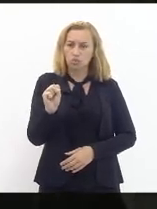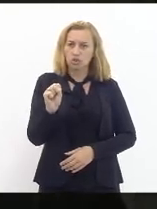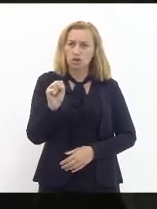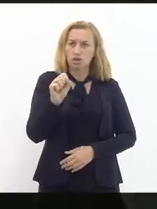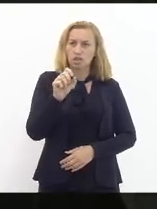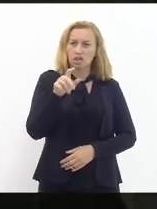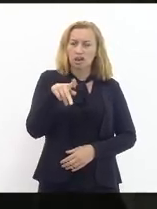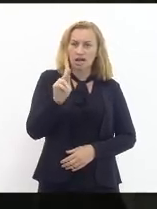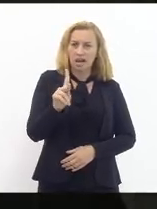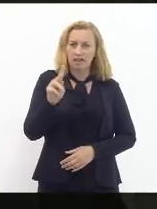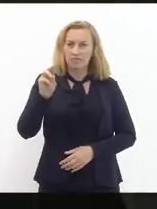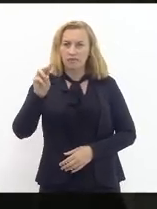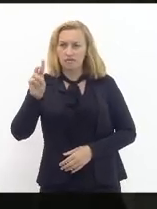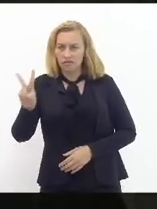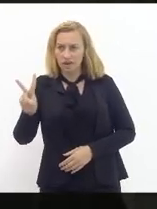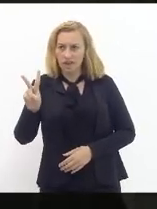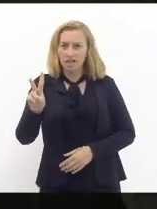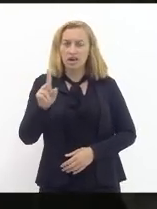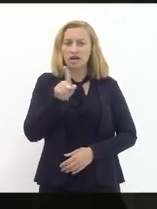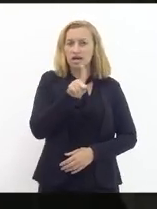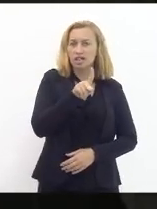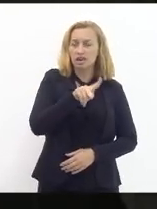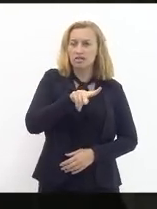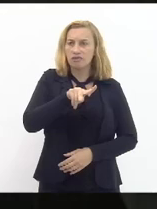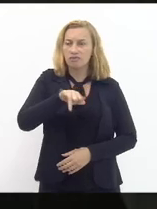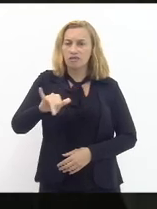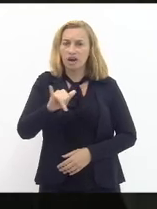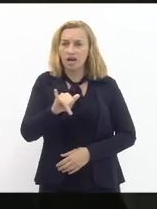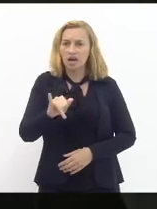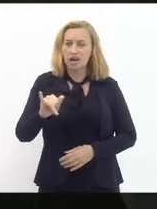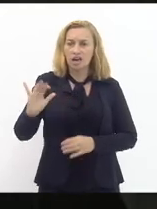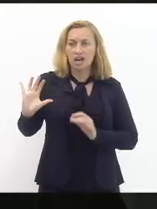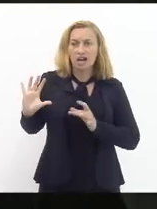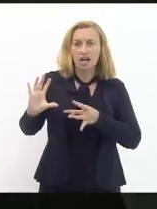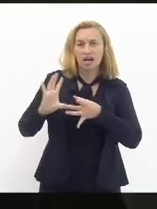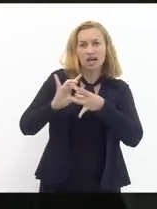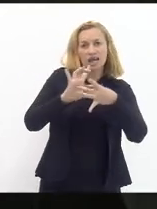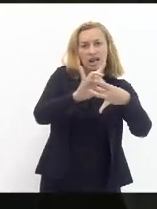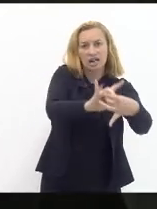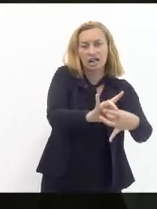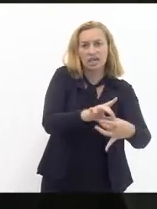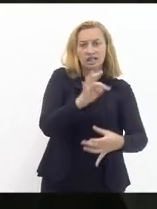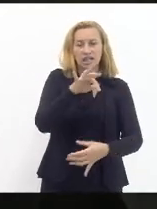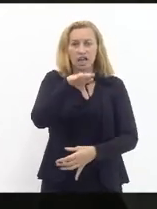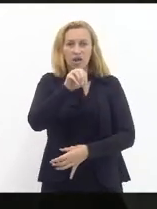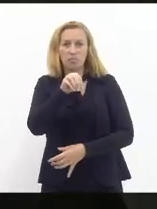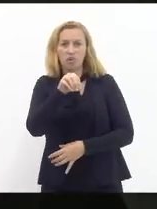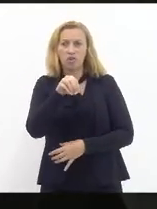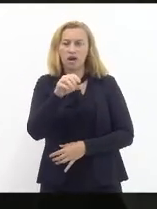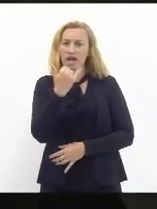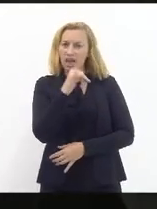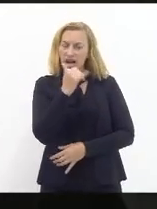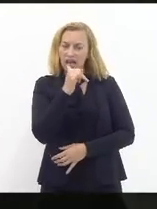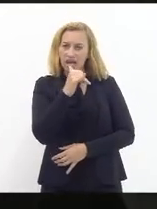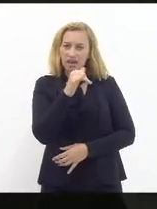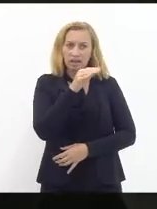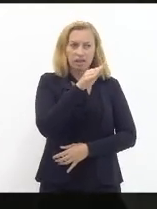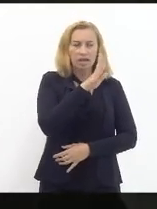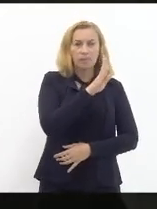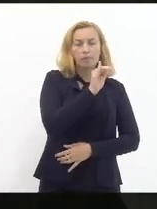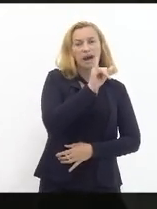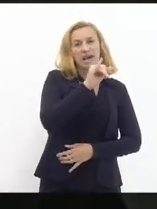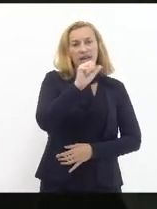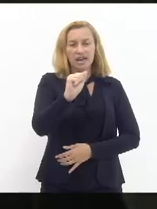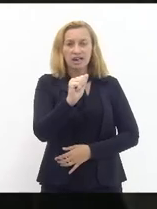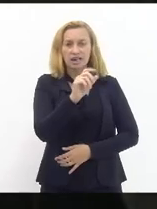kV. Isto é, que vai interligar as termoelétricas que vão ficar na Baía de